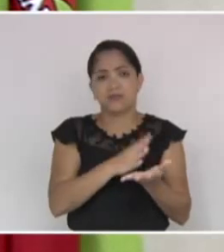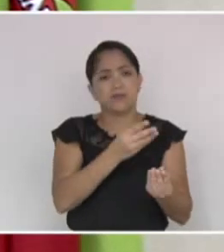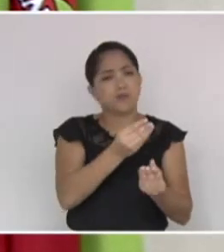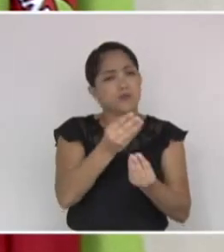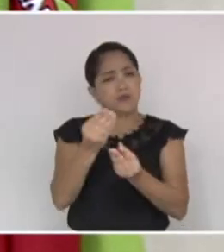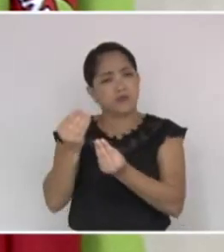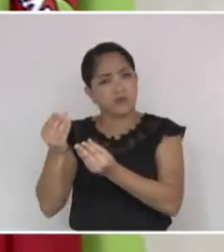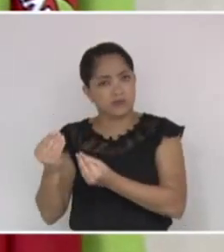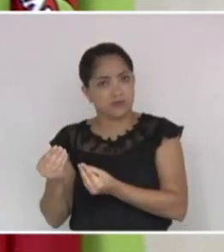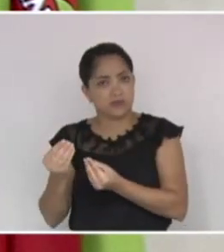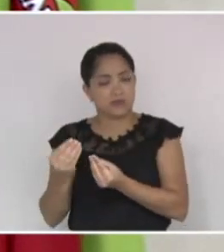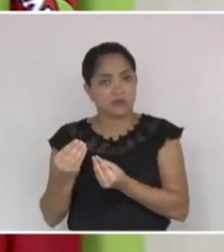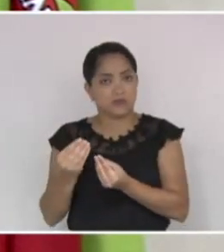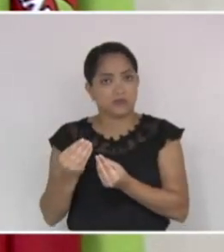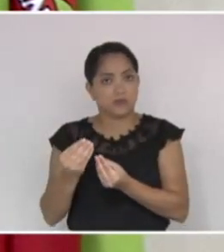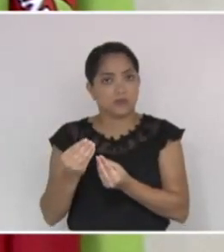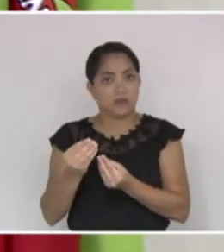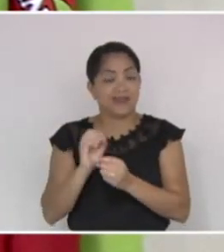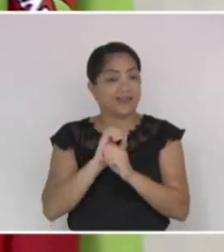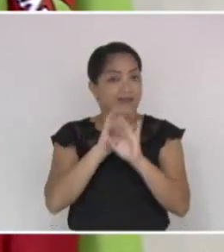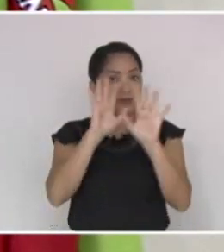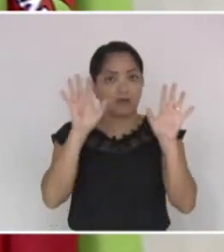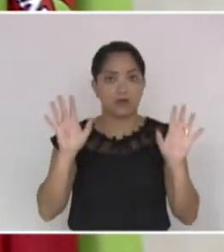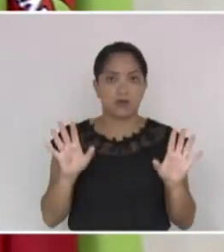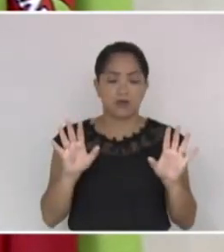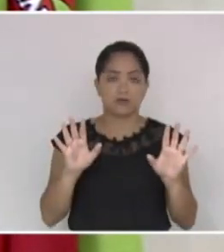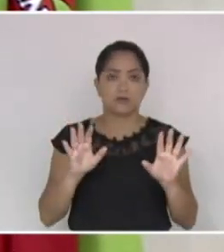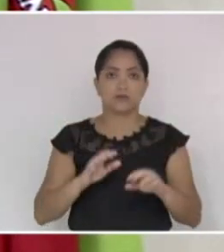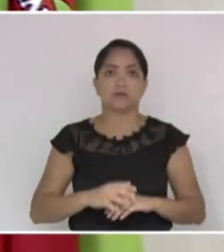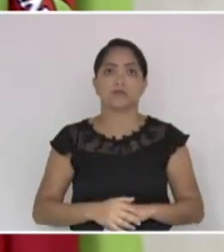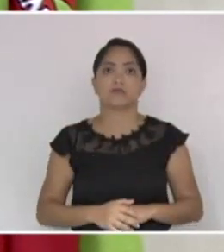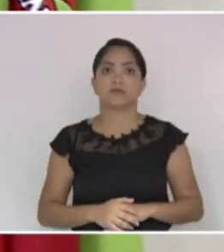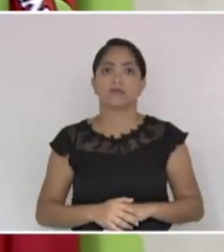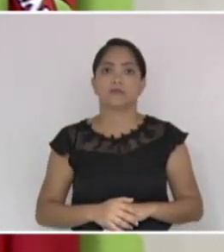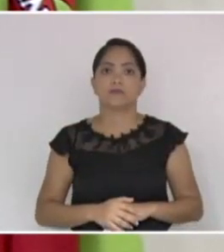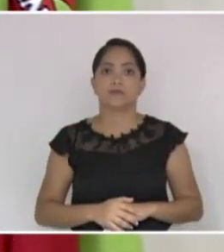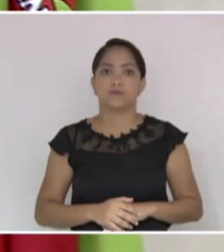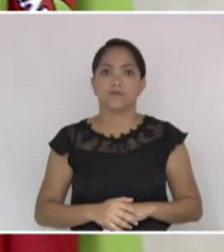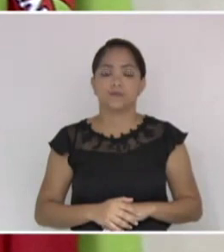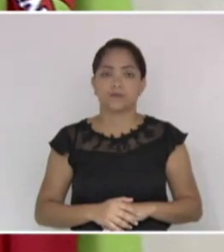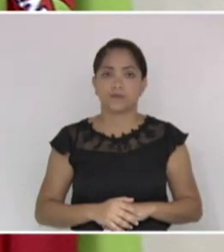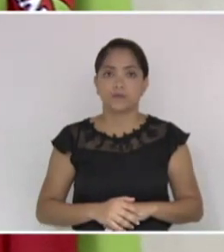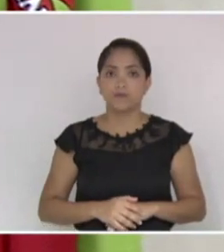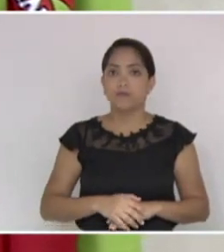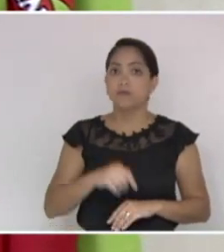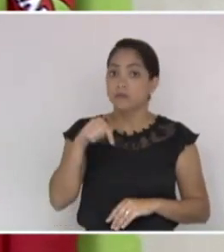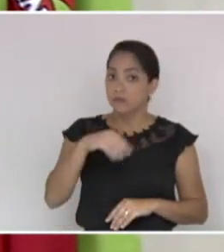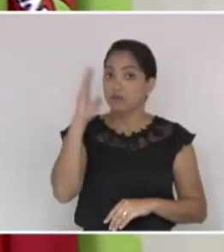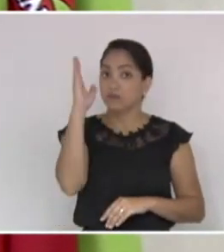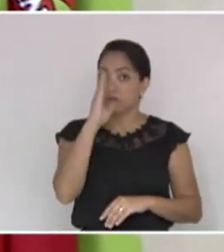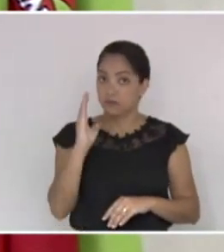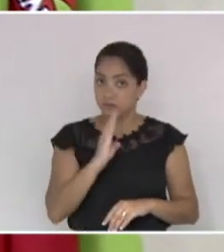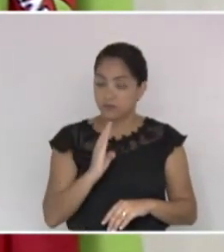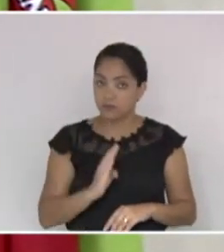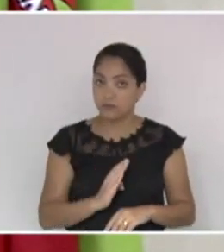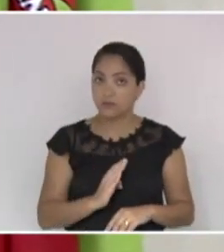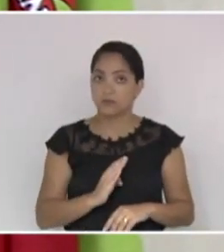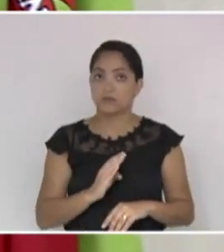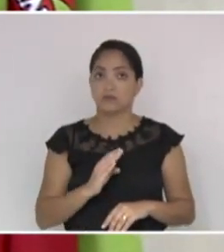evidente, senhores, que há um favorecimento do rentismo no nosso país, bem como também o